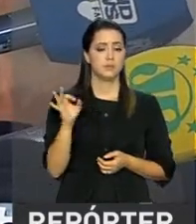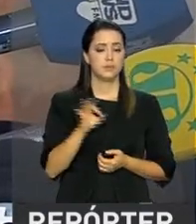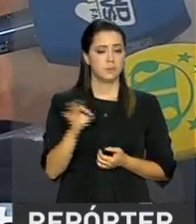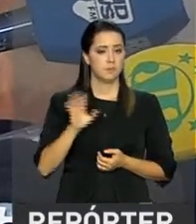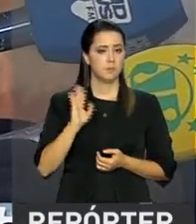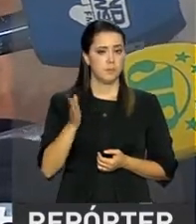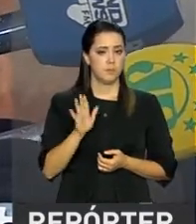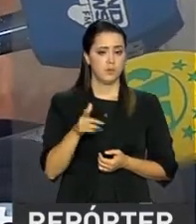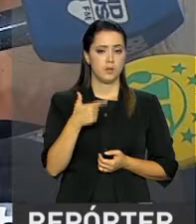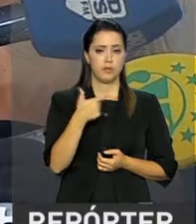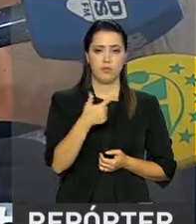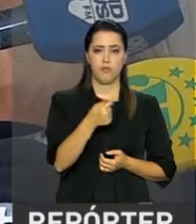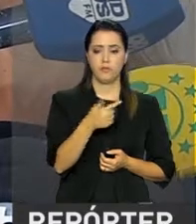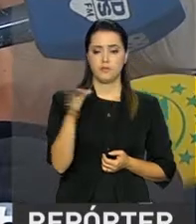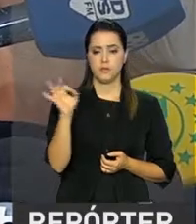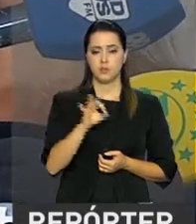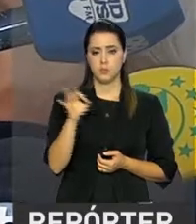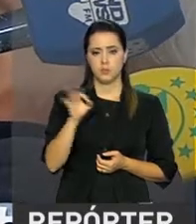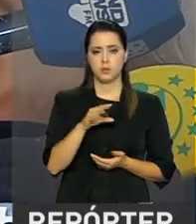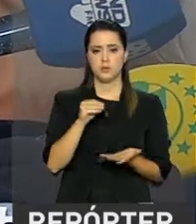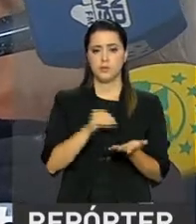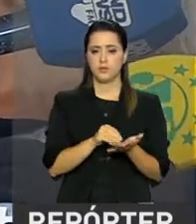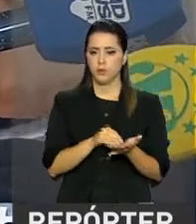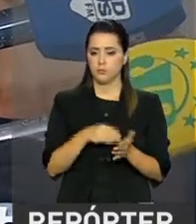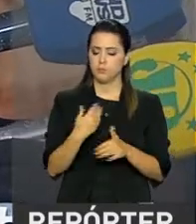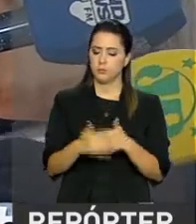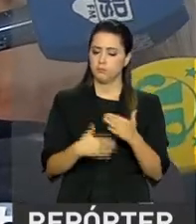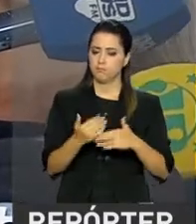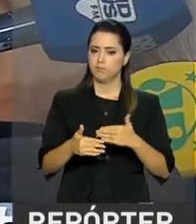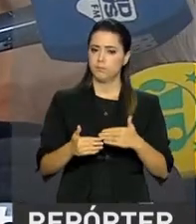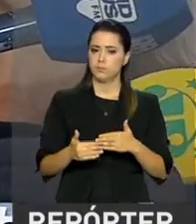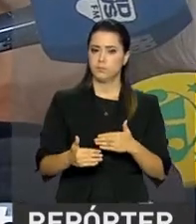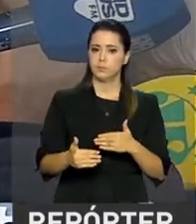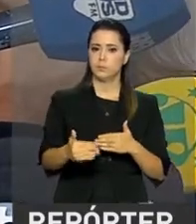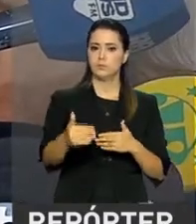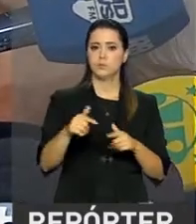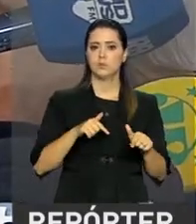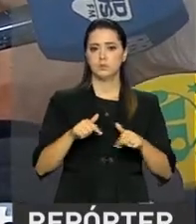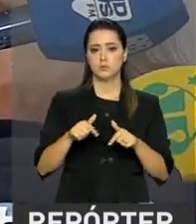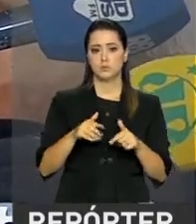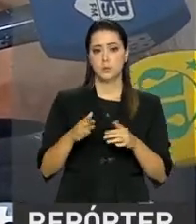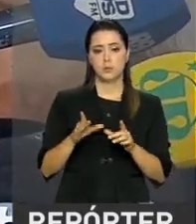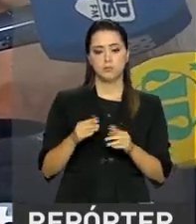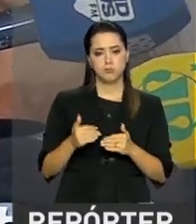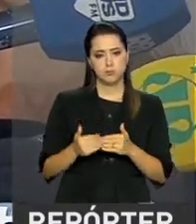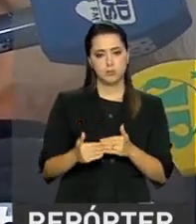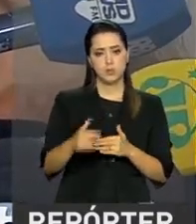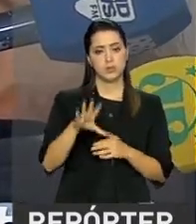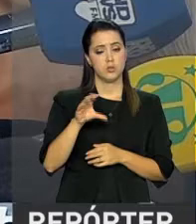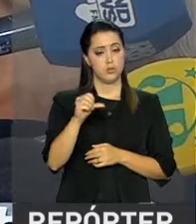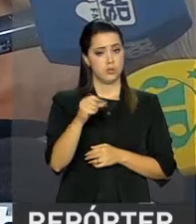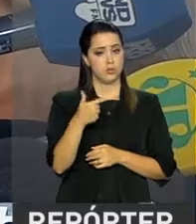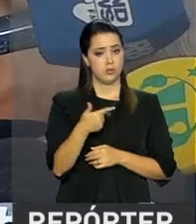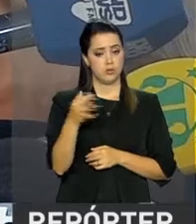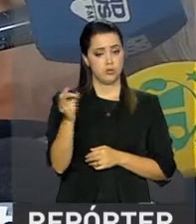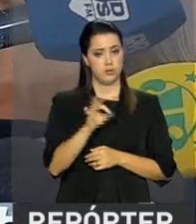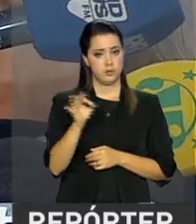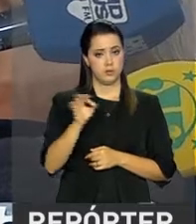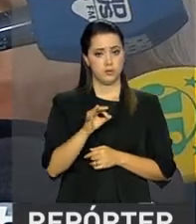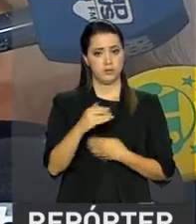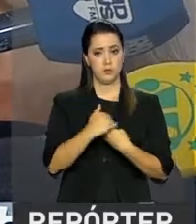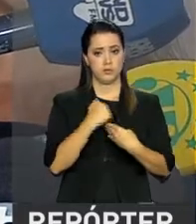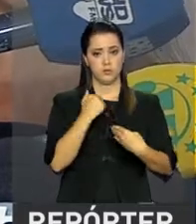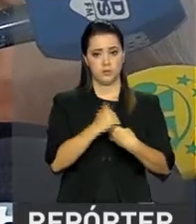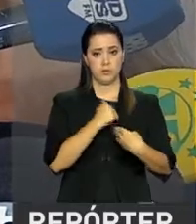65%. 27% ainda está em implementação. Com isso, nós fechamos 92% do que foram as sugestões e ali